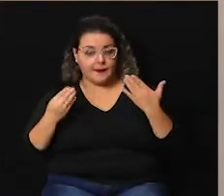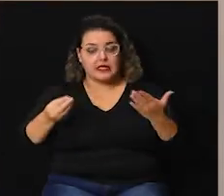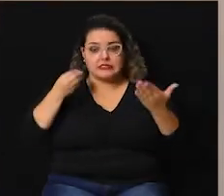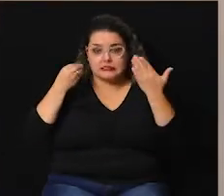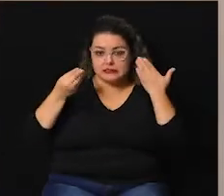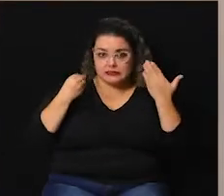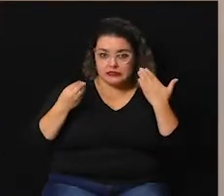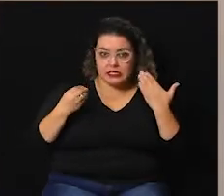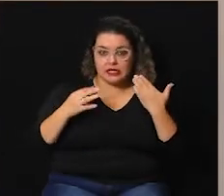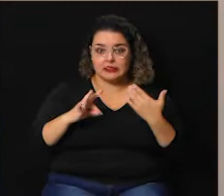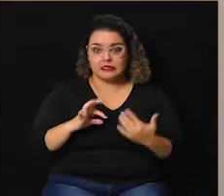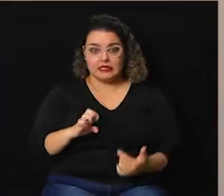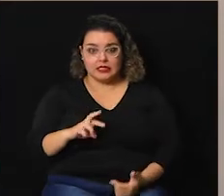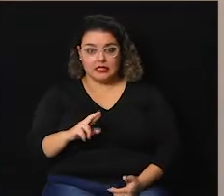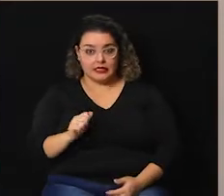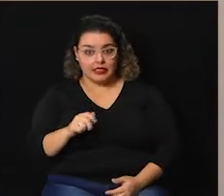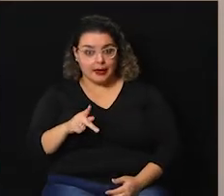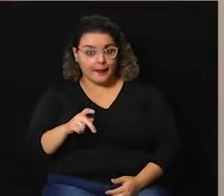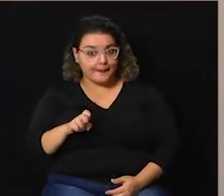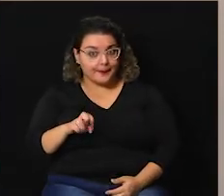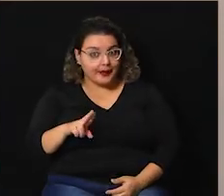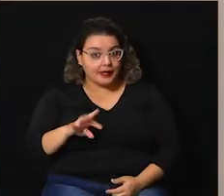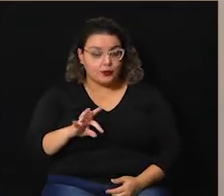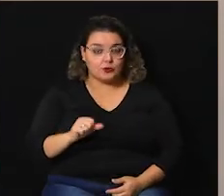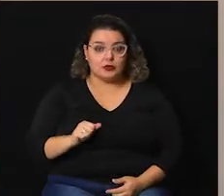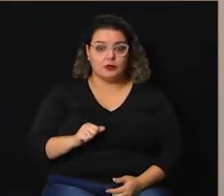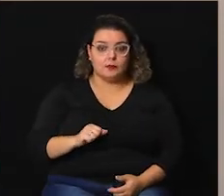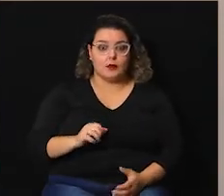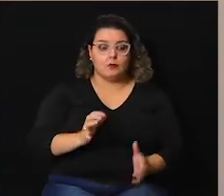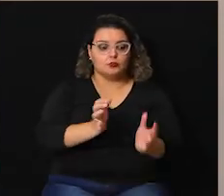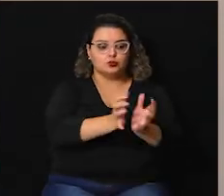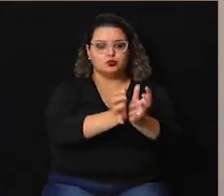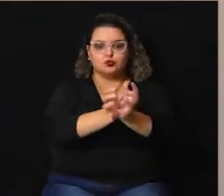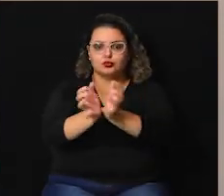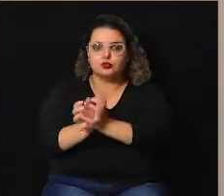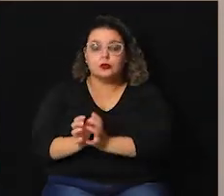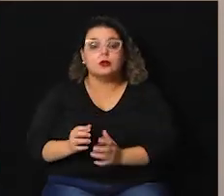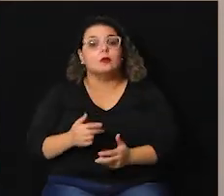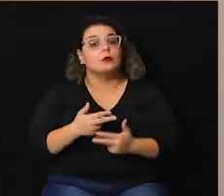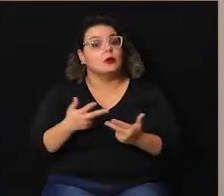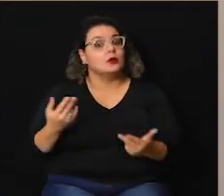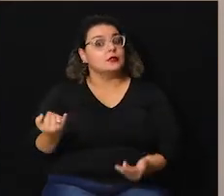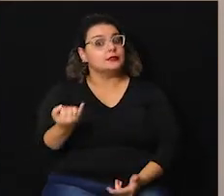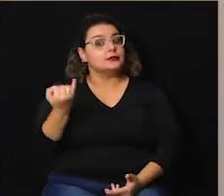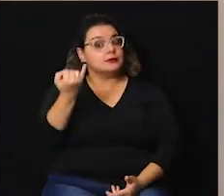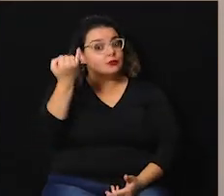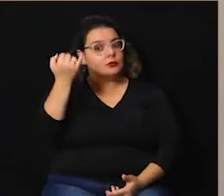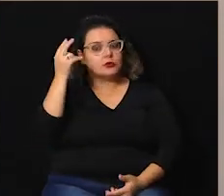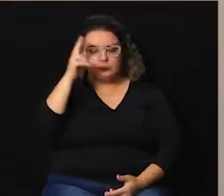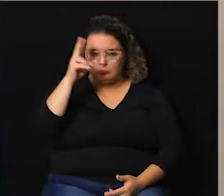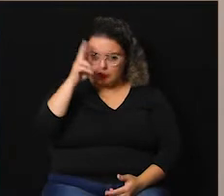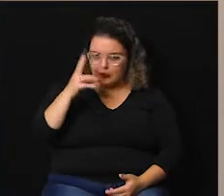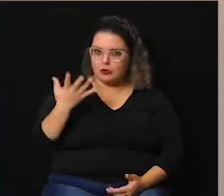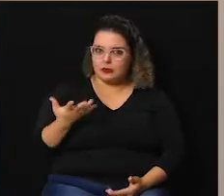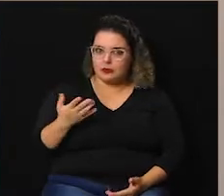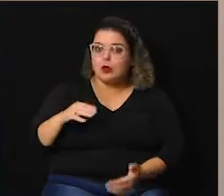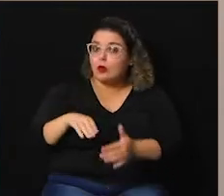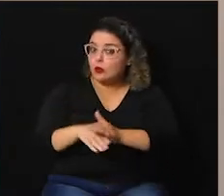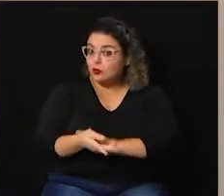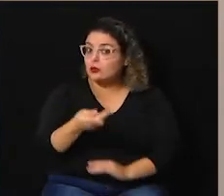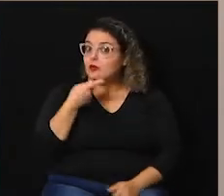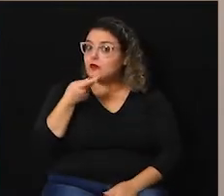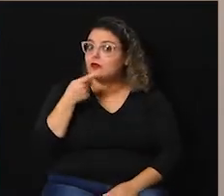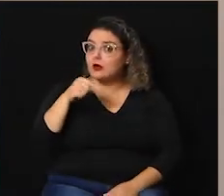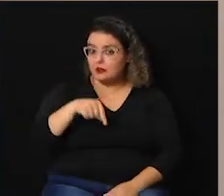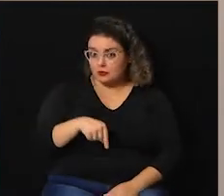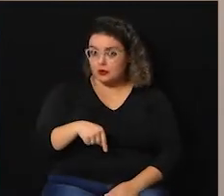terapeuta, porque é um conjunto de ações. E uma coisa importante que as pessoas têm que lembrar, eu costumo dizer isso sempre